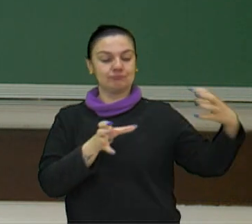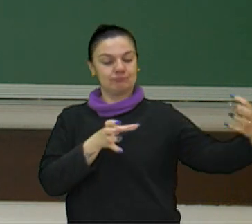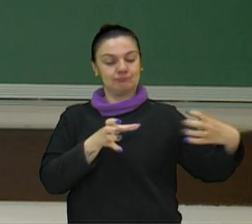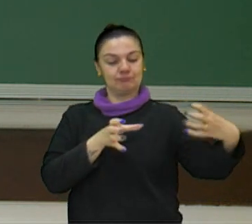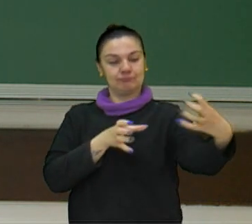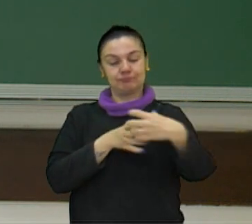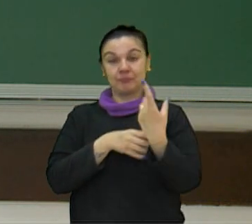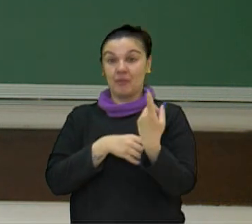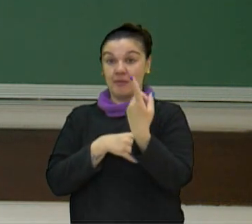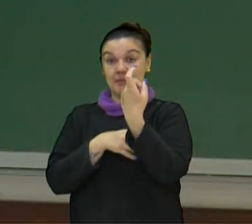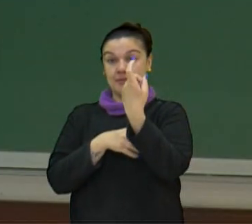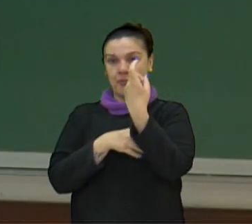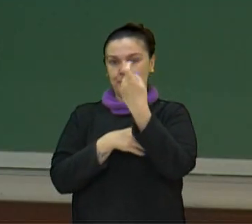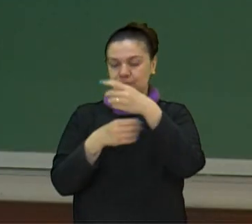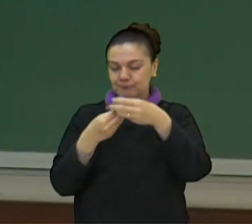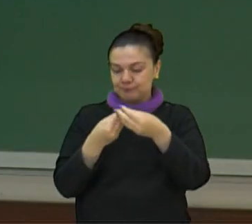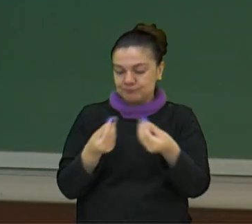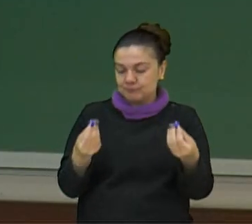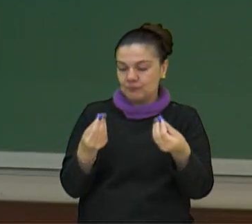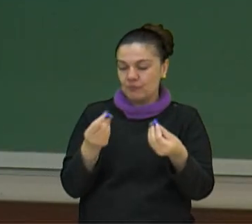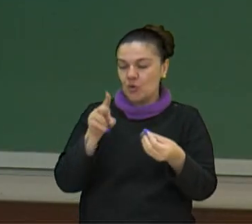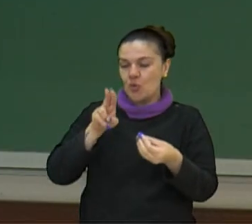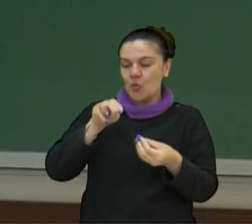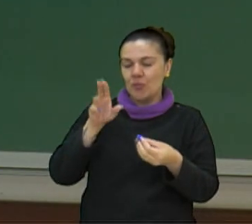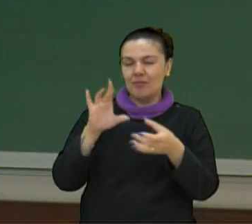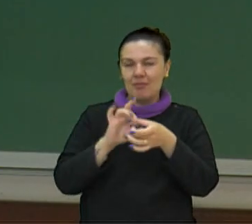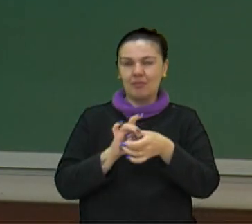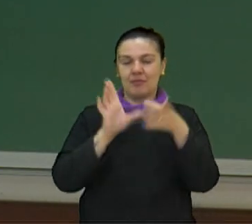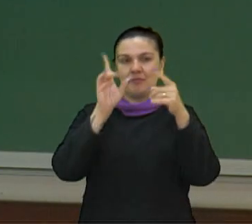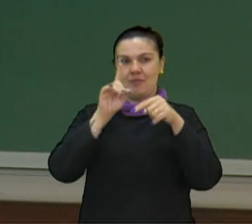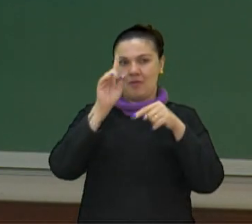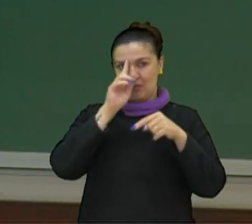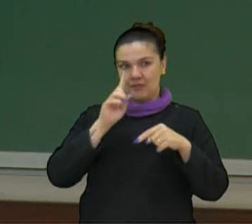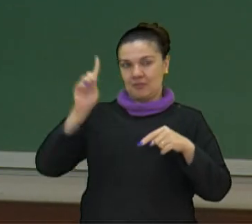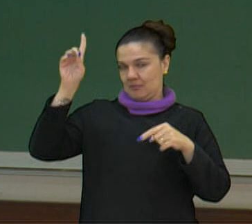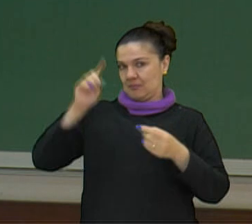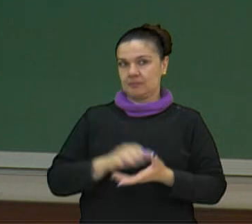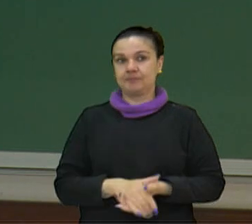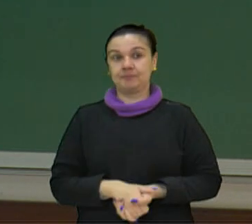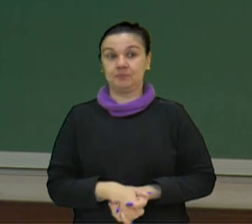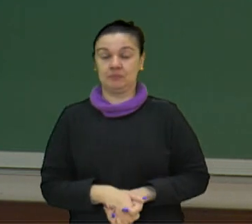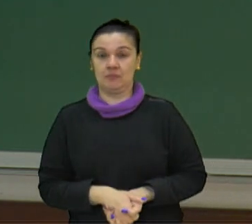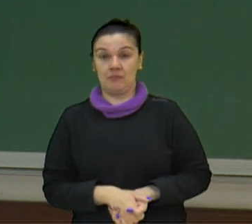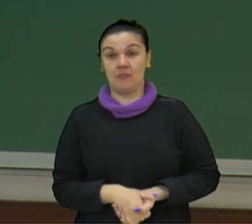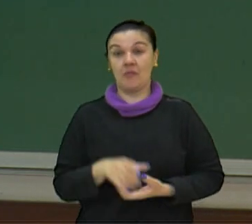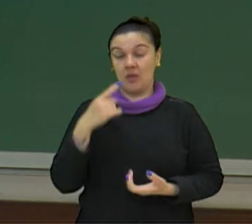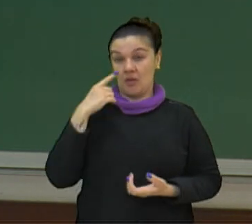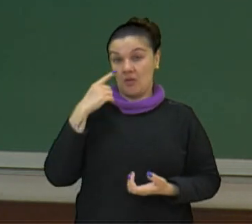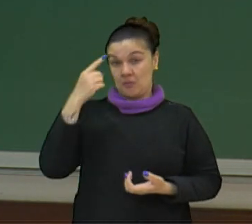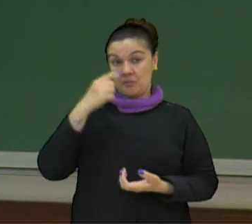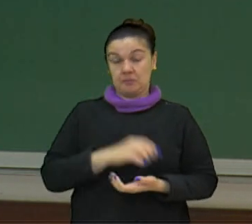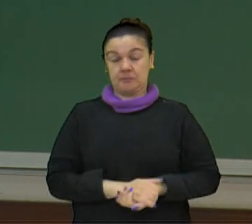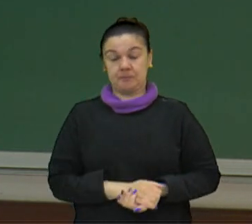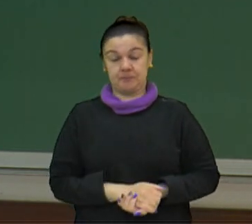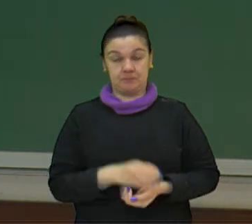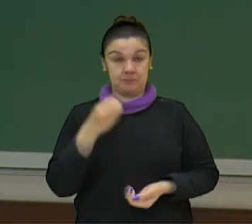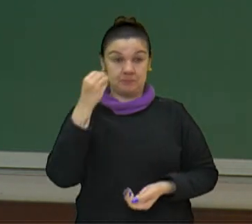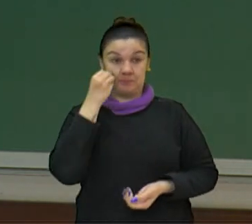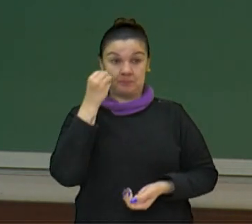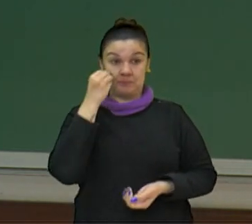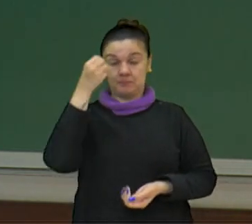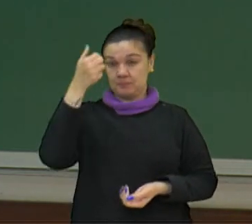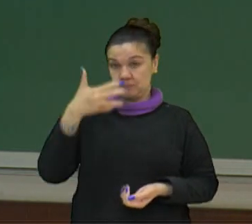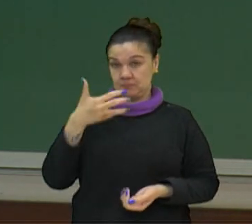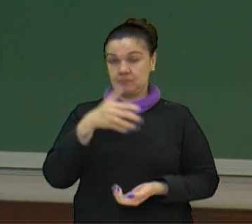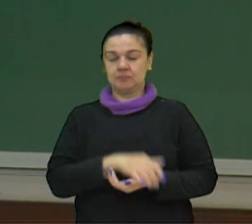desta única substância infinita e livre que é Deus. Então vamos tentar entender aqui